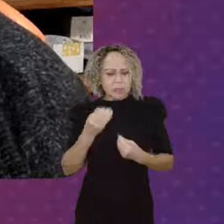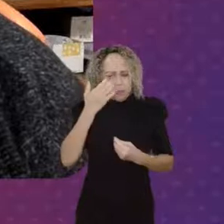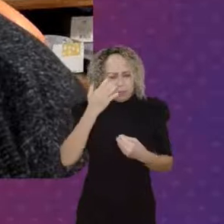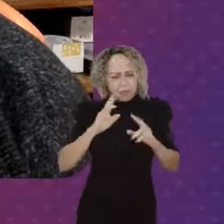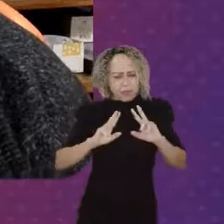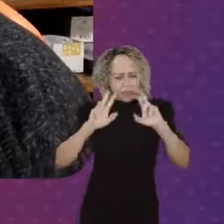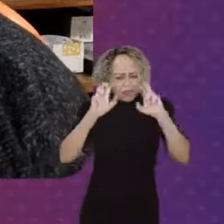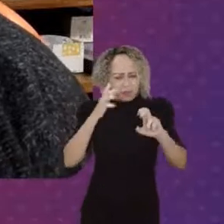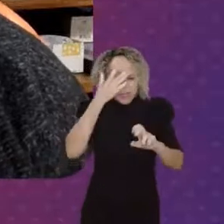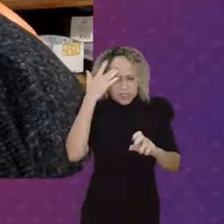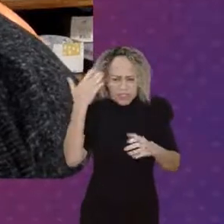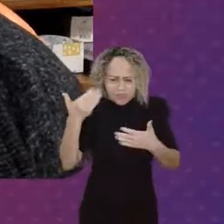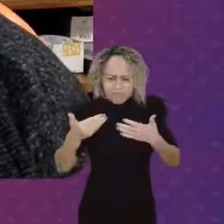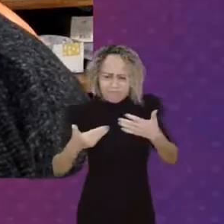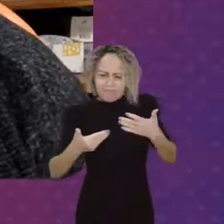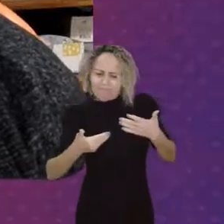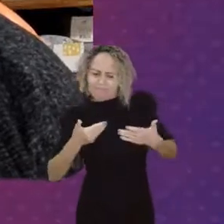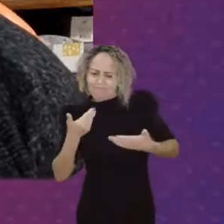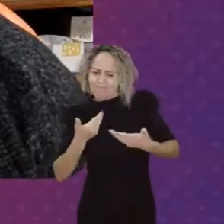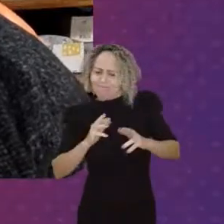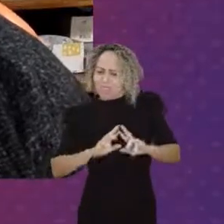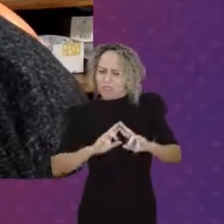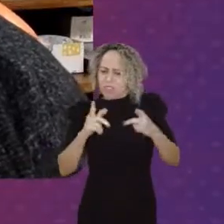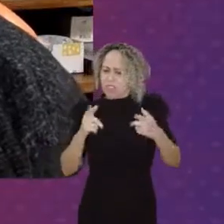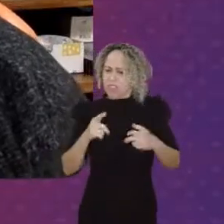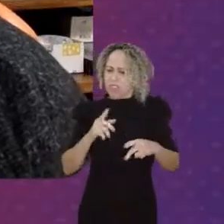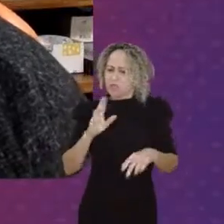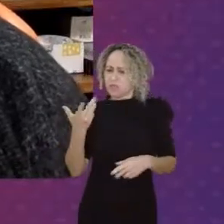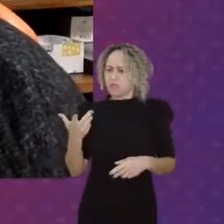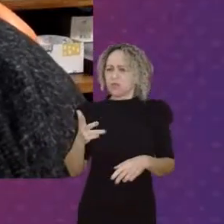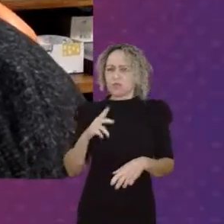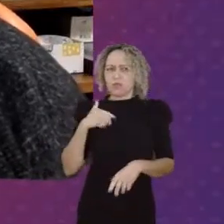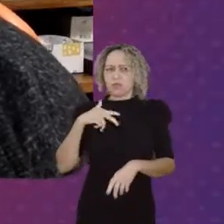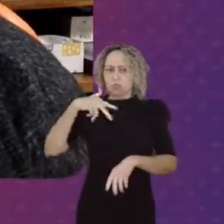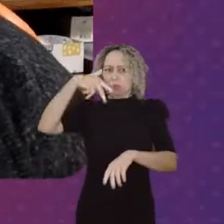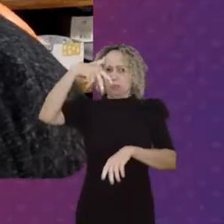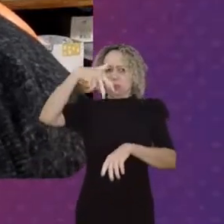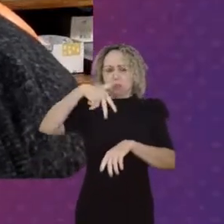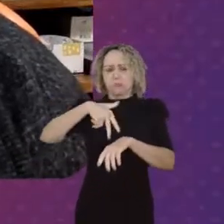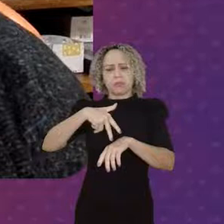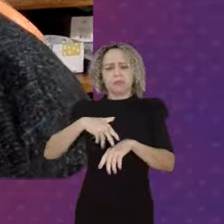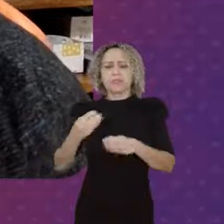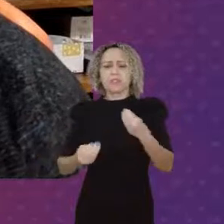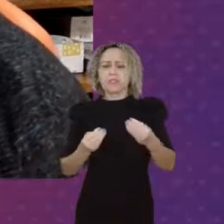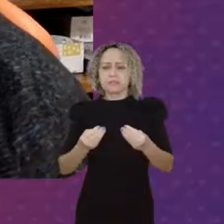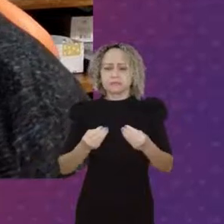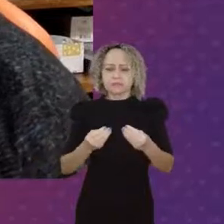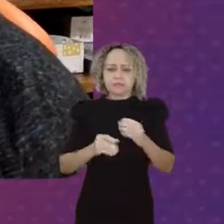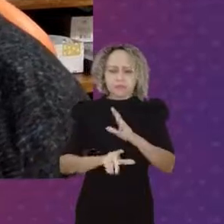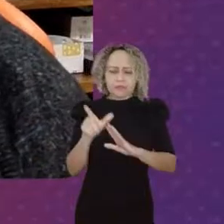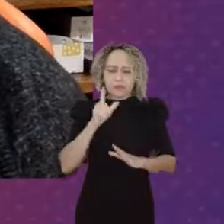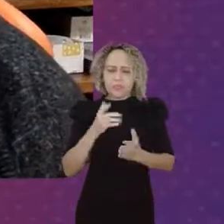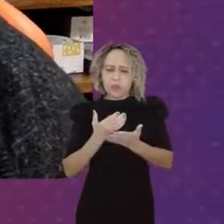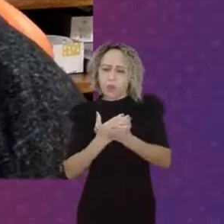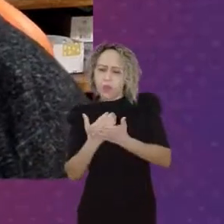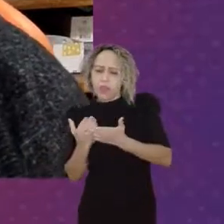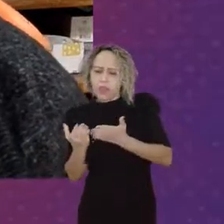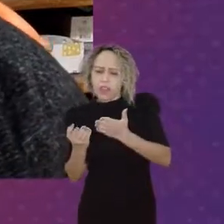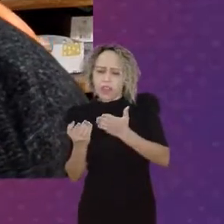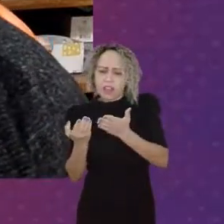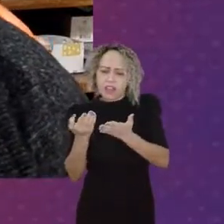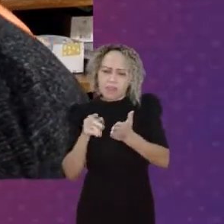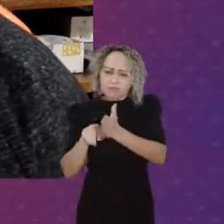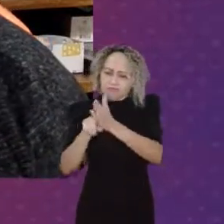meu tamanho. Só que foi só recentemente, um pouco antes de eu começar a desenvolver a pesquisa para o peso e a mídia, que eu me